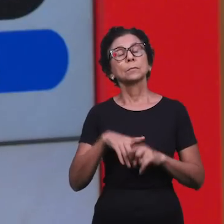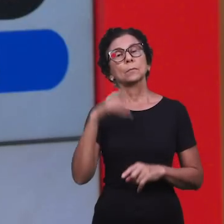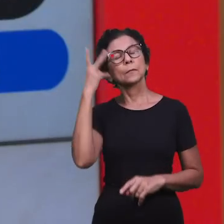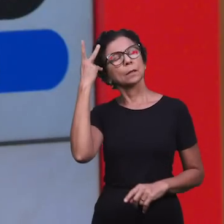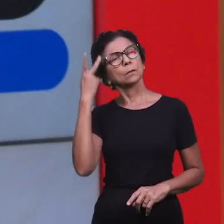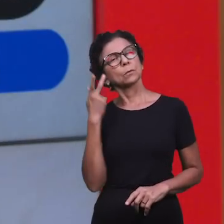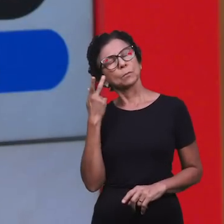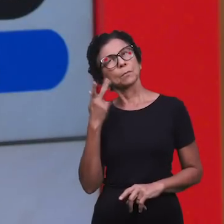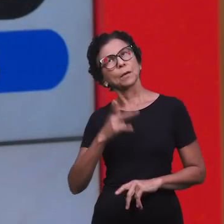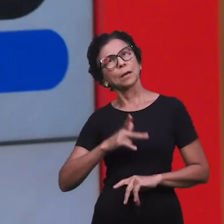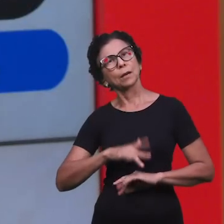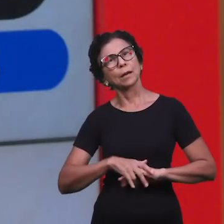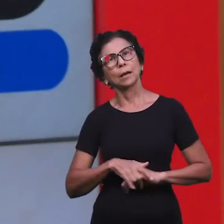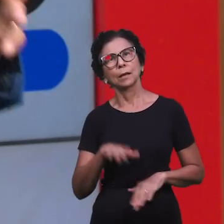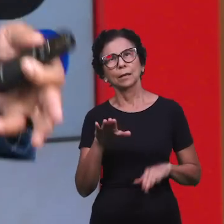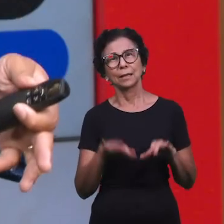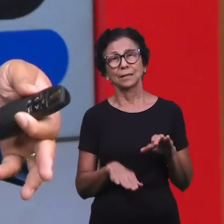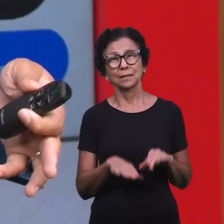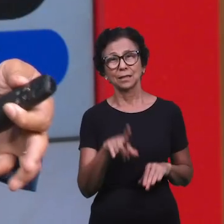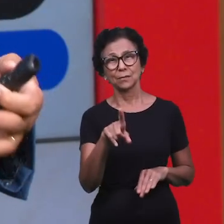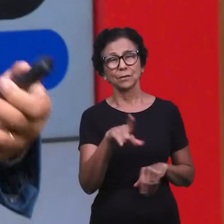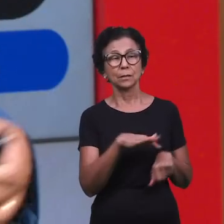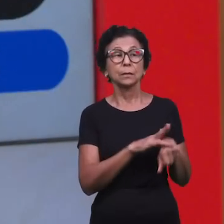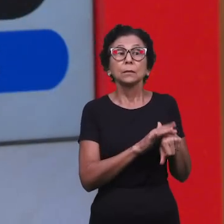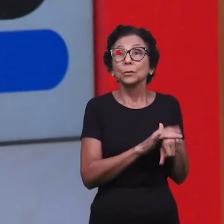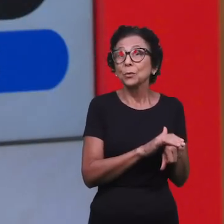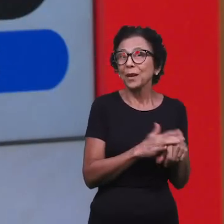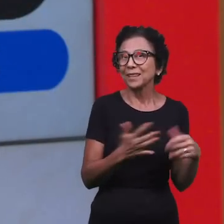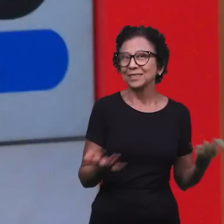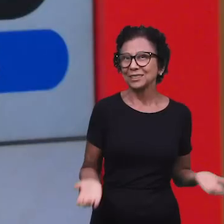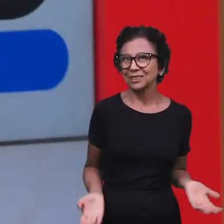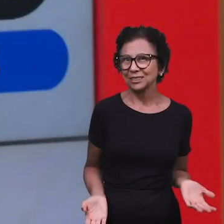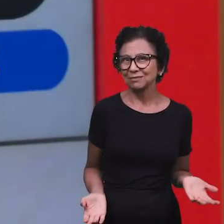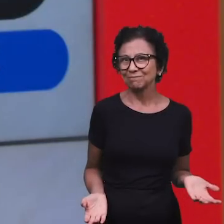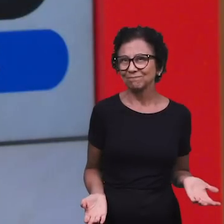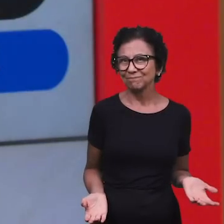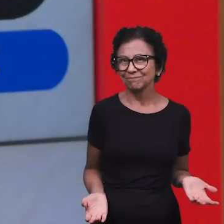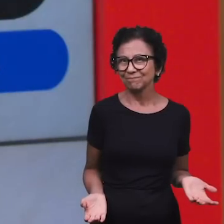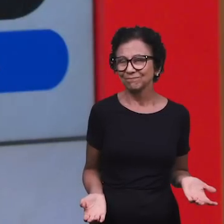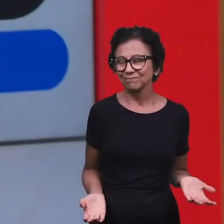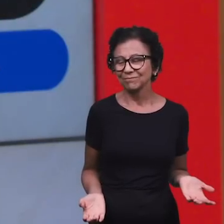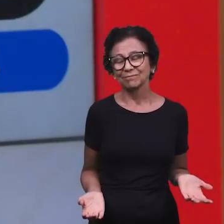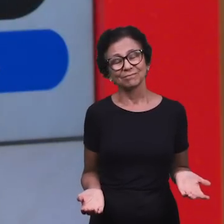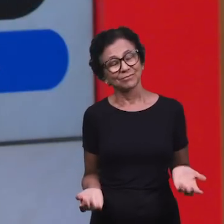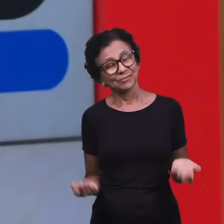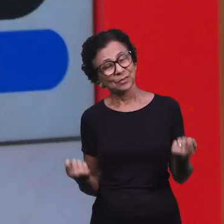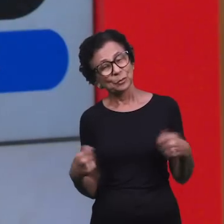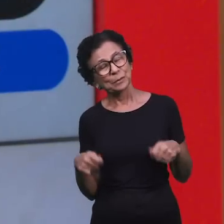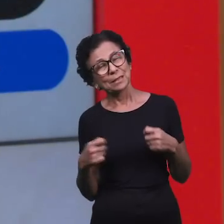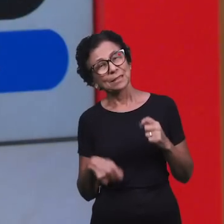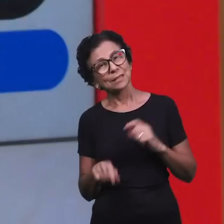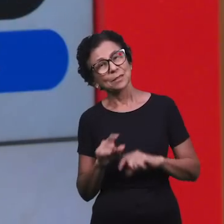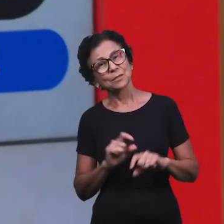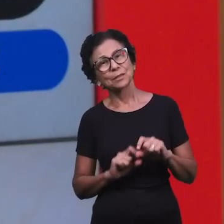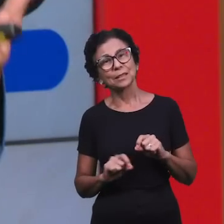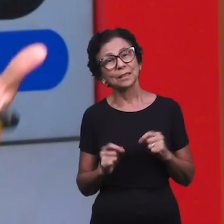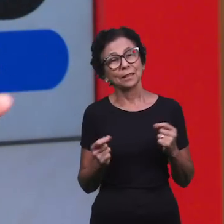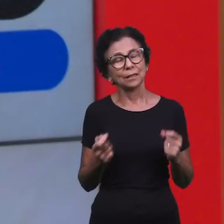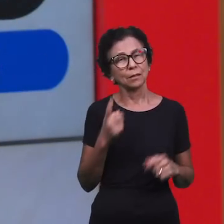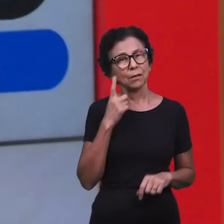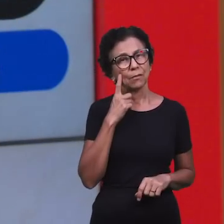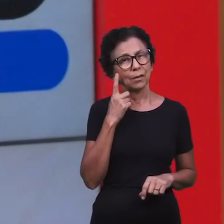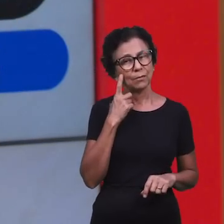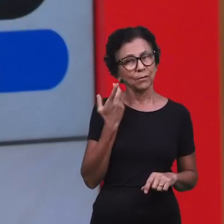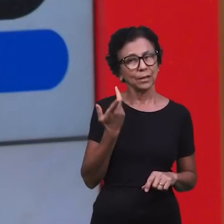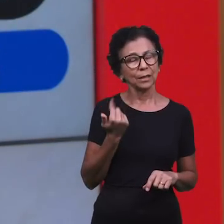também que a gente, às vezes, vai ter um momento que você vai estar doente, sua saúde não vai estar muito boa, mas você precisa, é claro, de acordo com